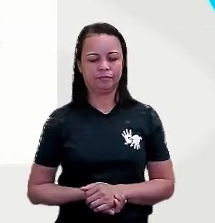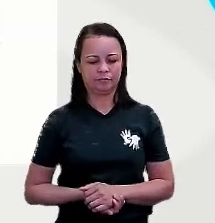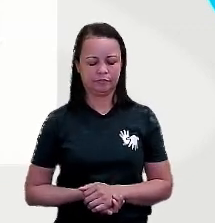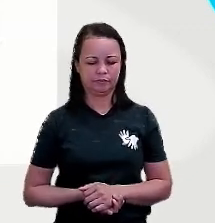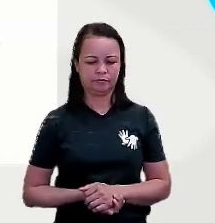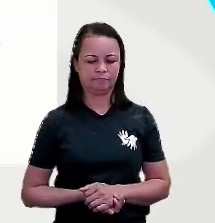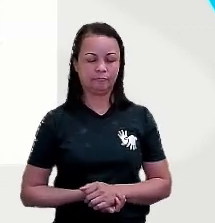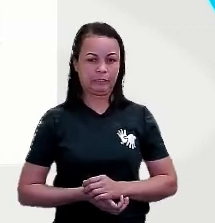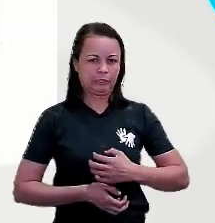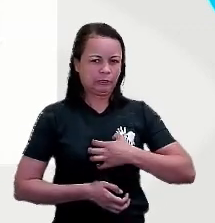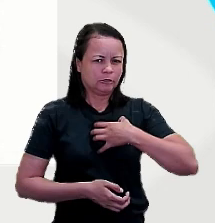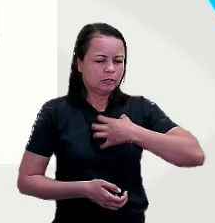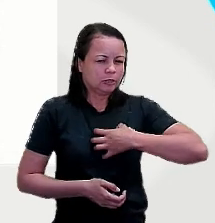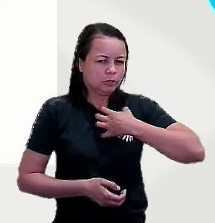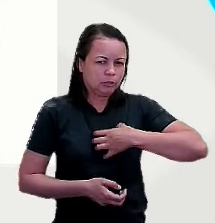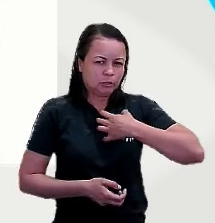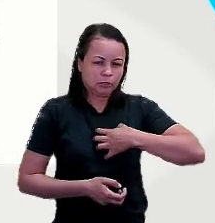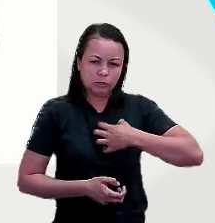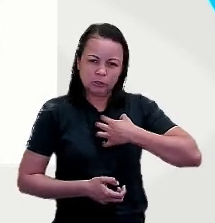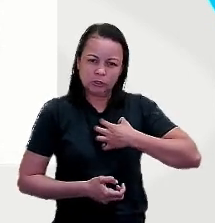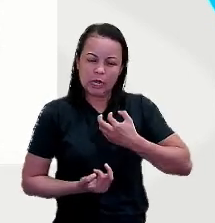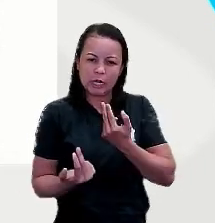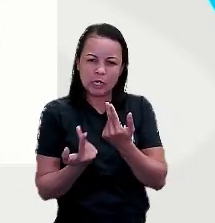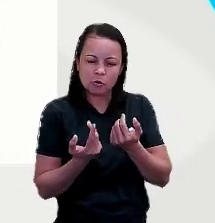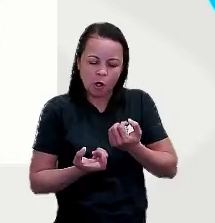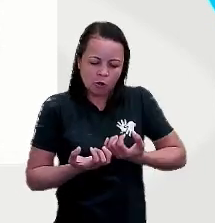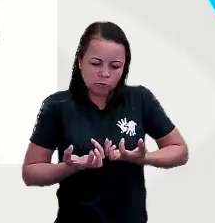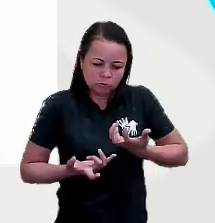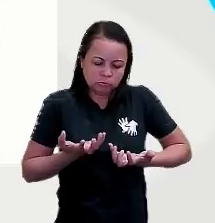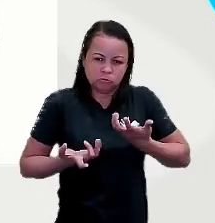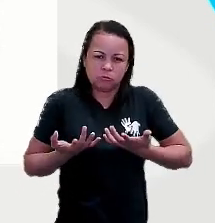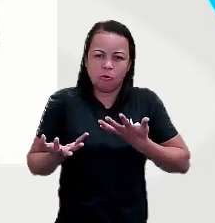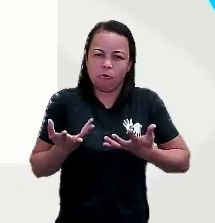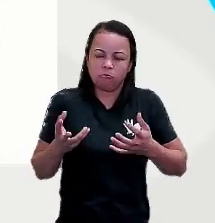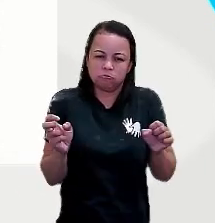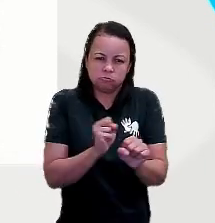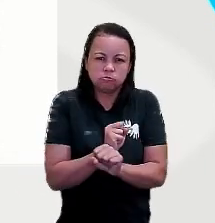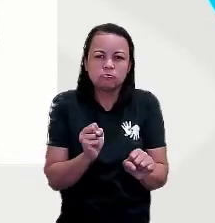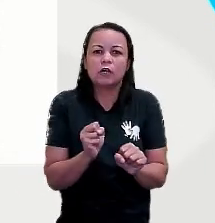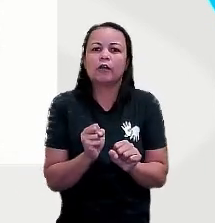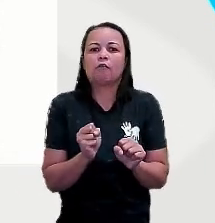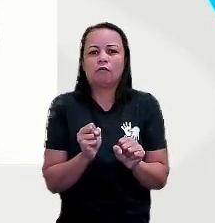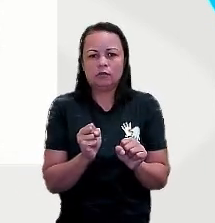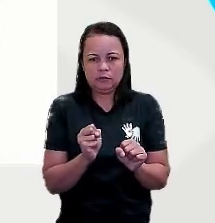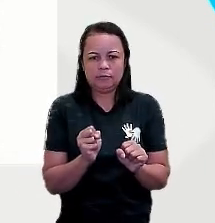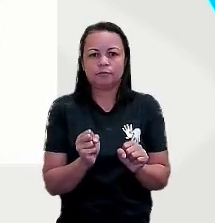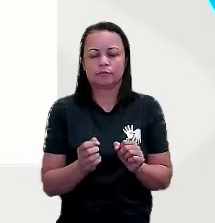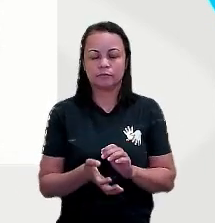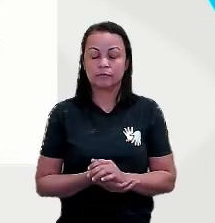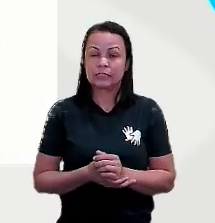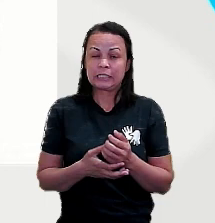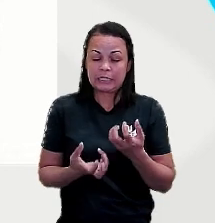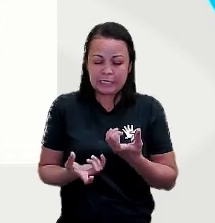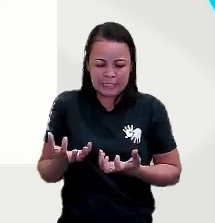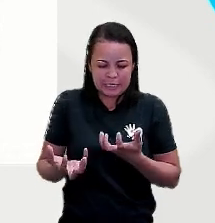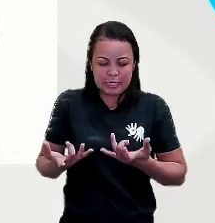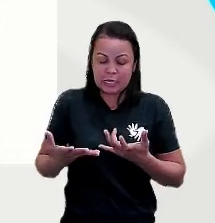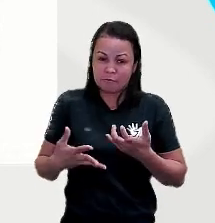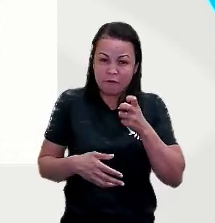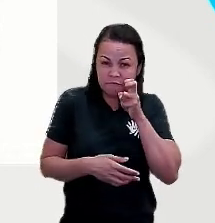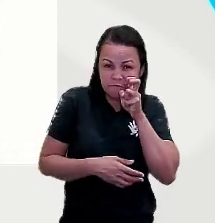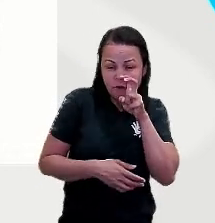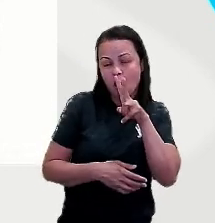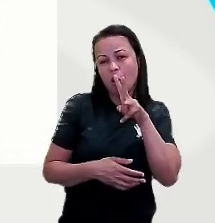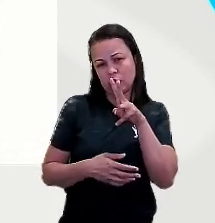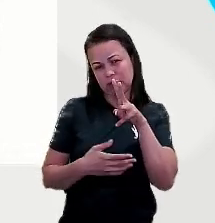A raiva arde como vermelho vivo e é feroz como fogo, que queima forte e